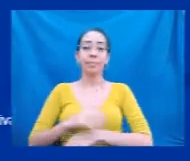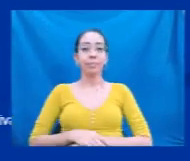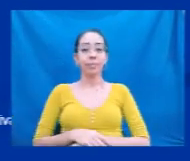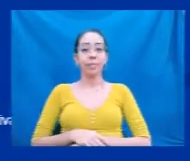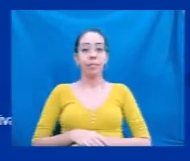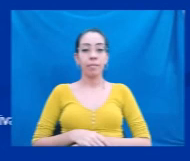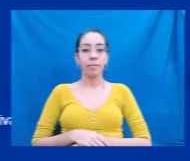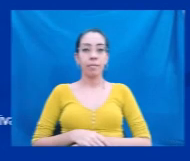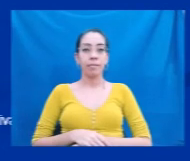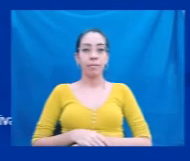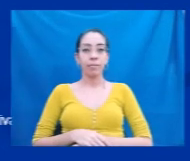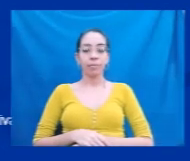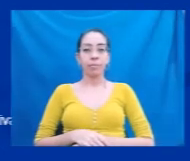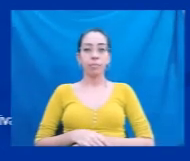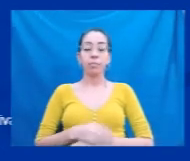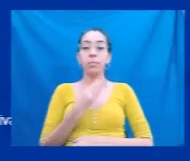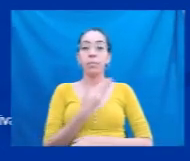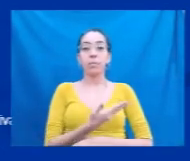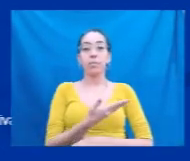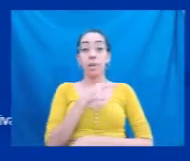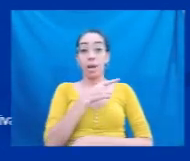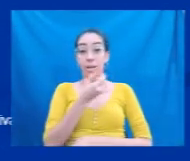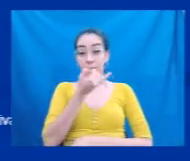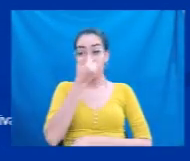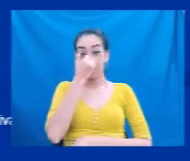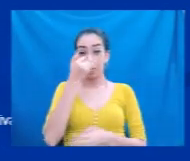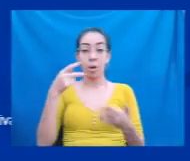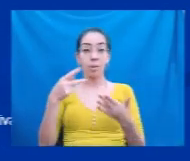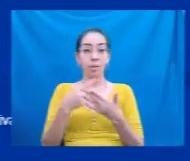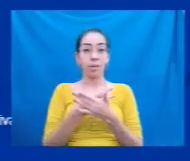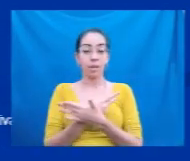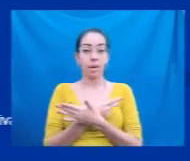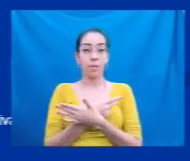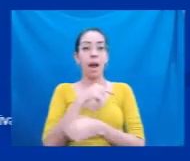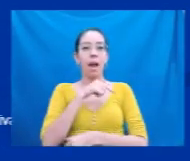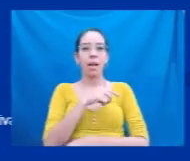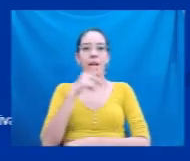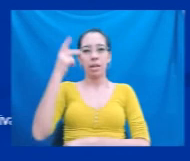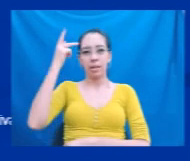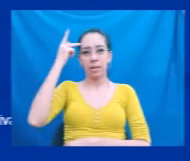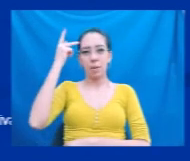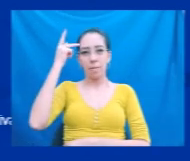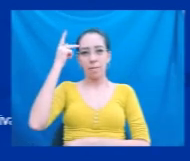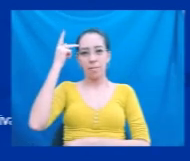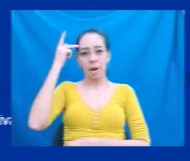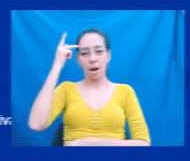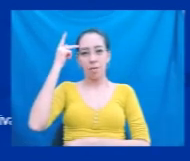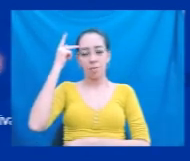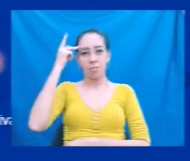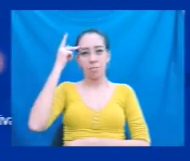Então, esse acidente que aconteceu em Cubatão foi em janeiro de 2017, nessa unidade da Vale